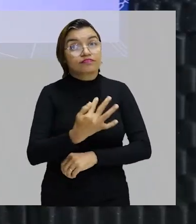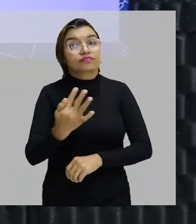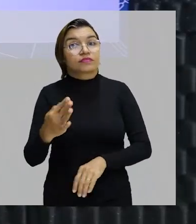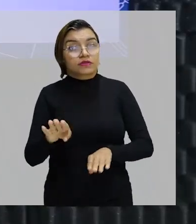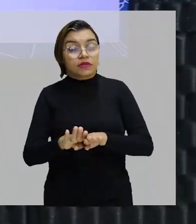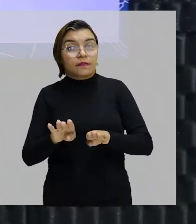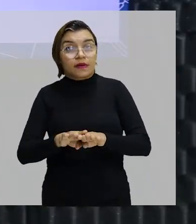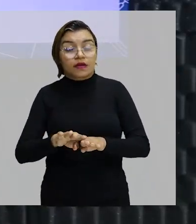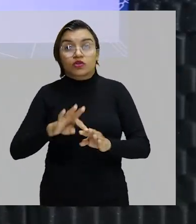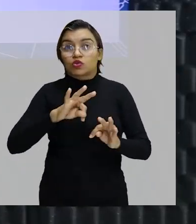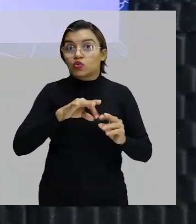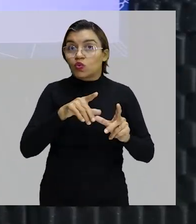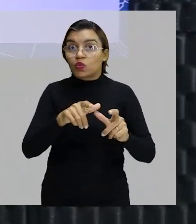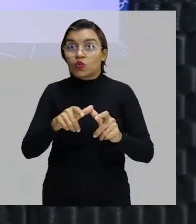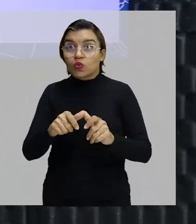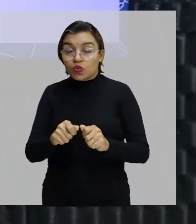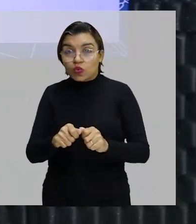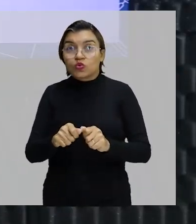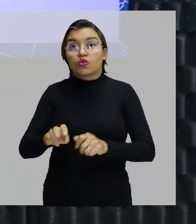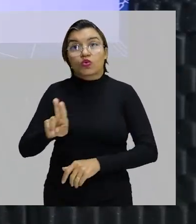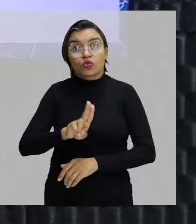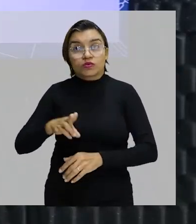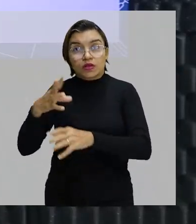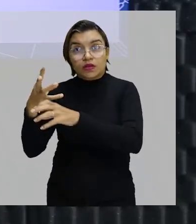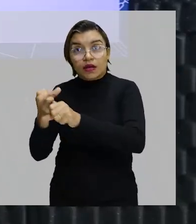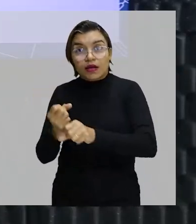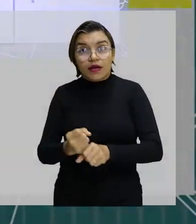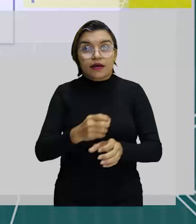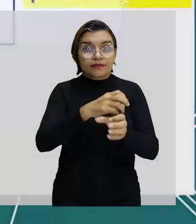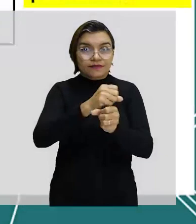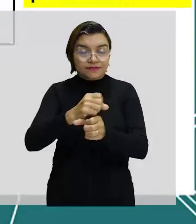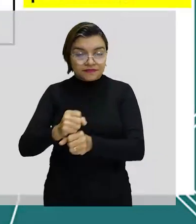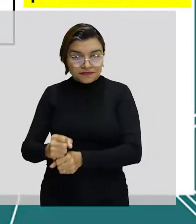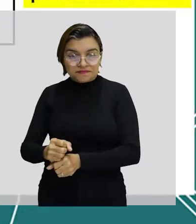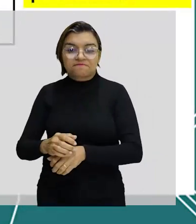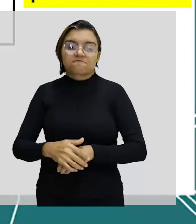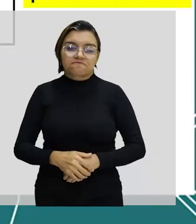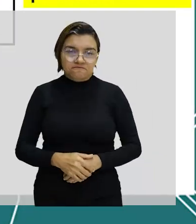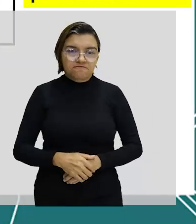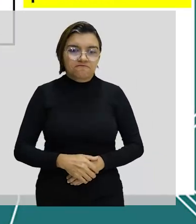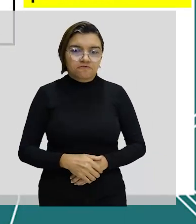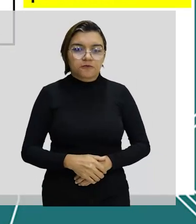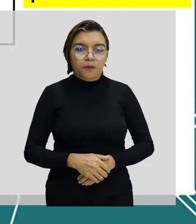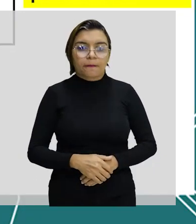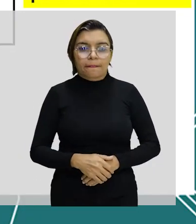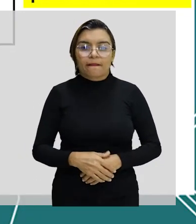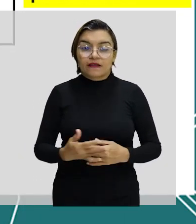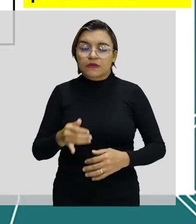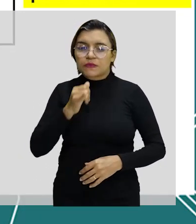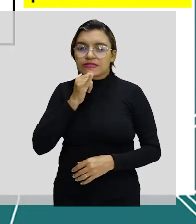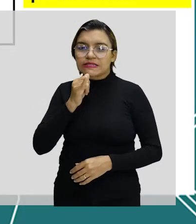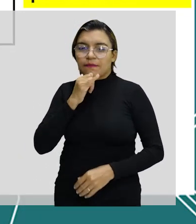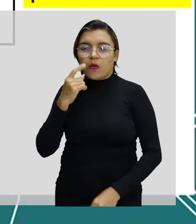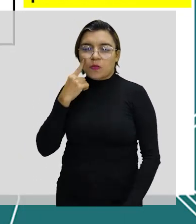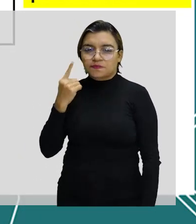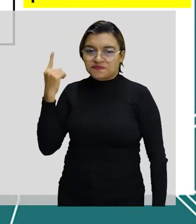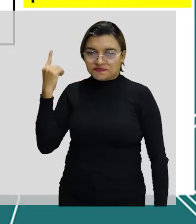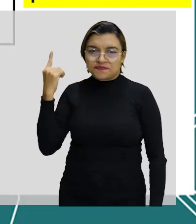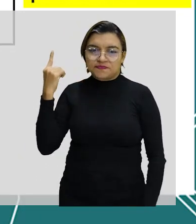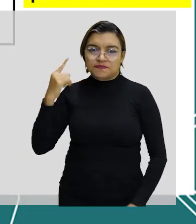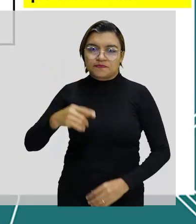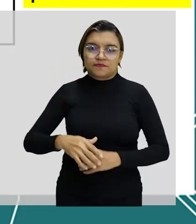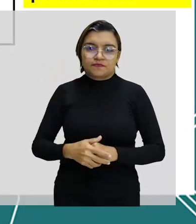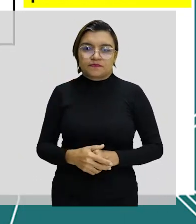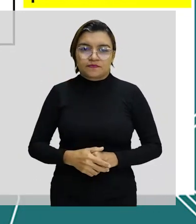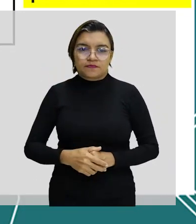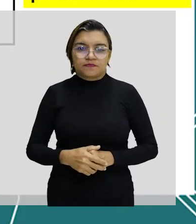Tudo isso baseado na regra de 3 que nós vamos montar. Então vamos a um exemplo. Olha só.